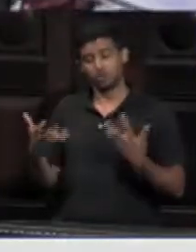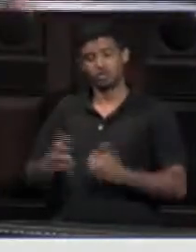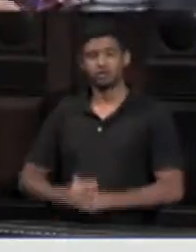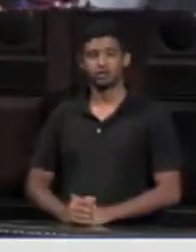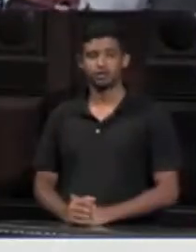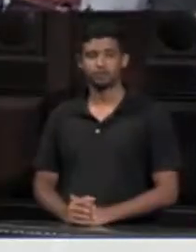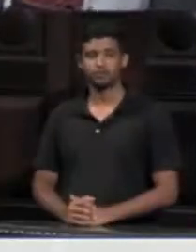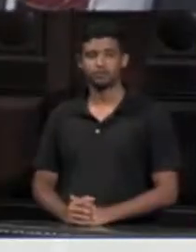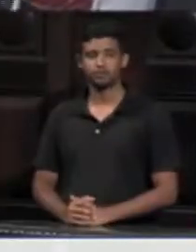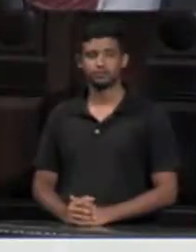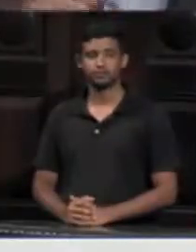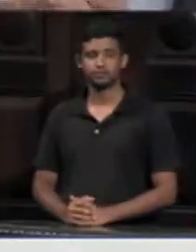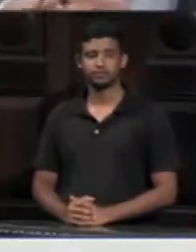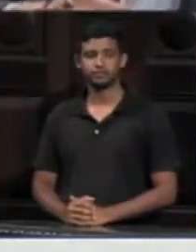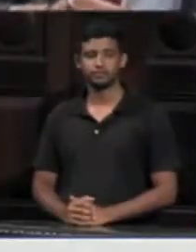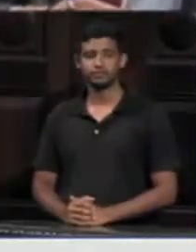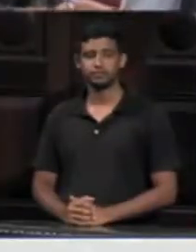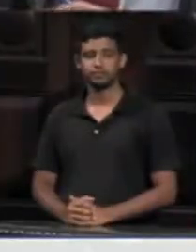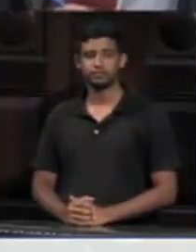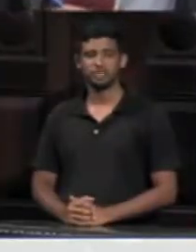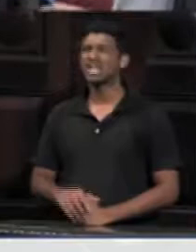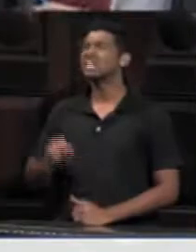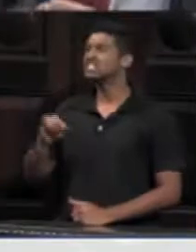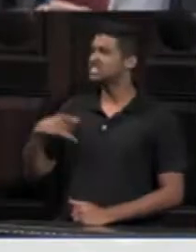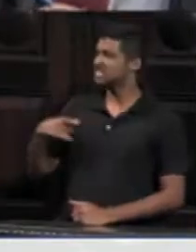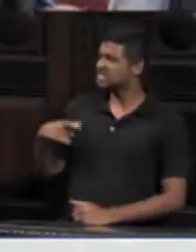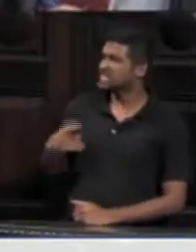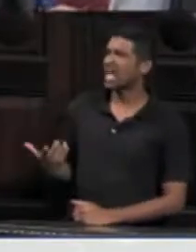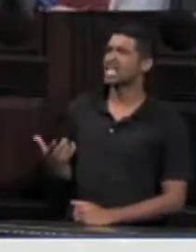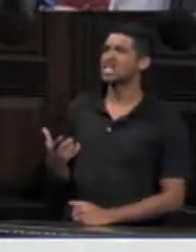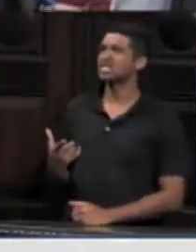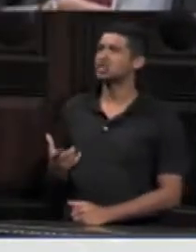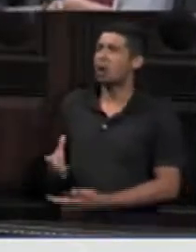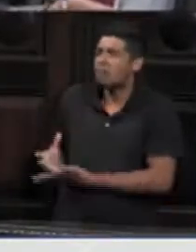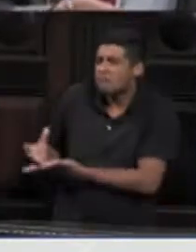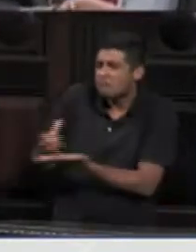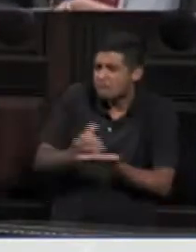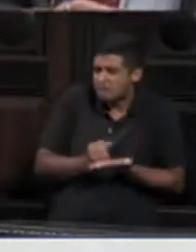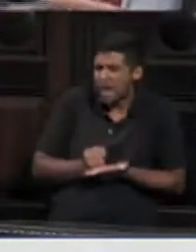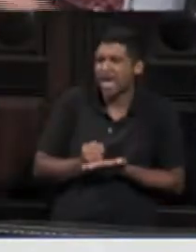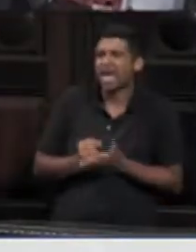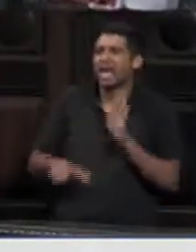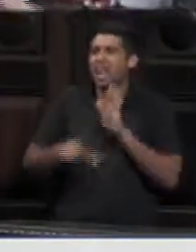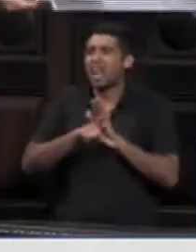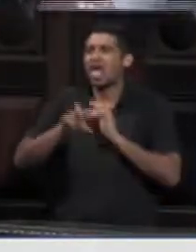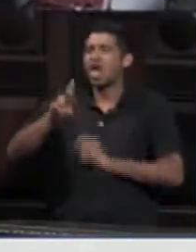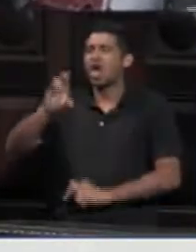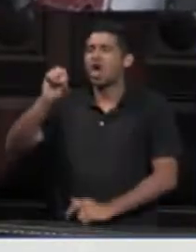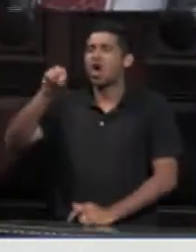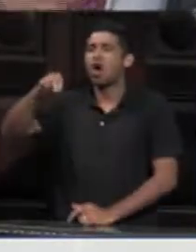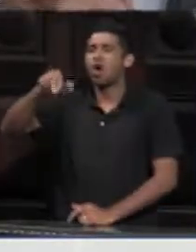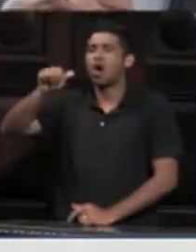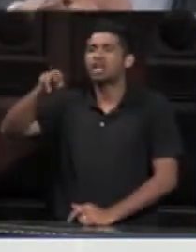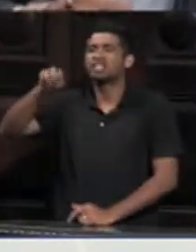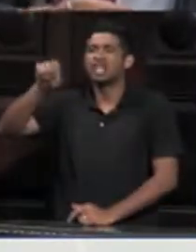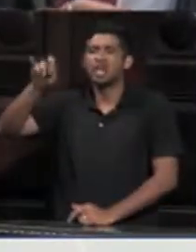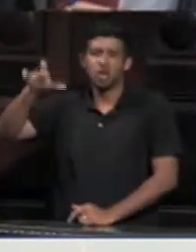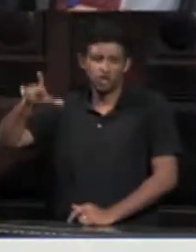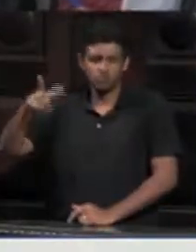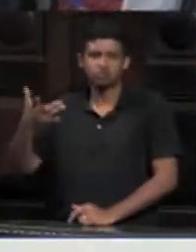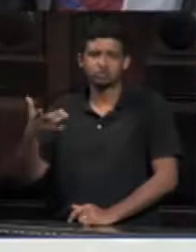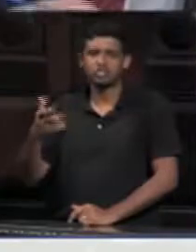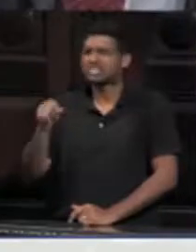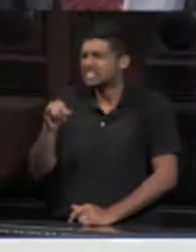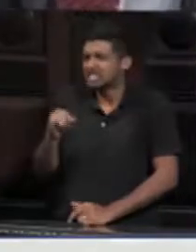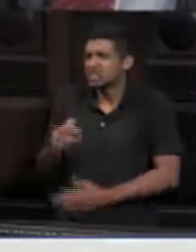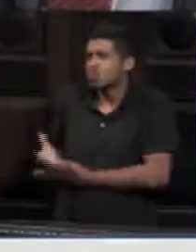se existem desvios na Lei Rouanet, se existem desvios na Lei de ICMS, se existem desvios, como existem